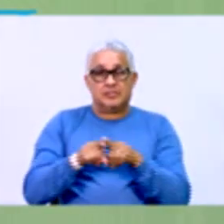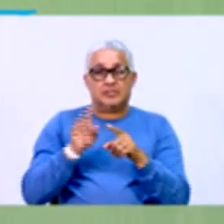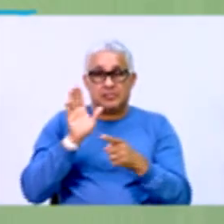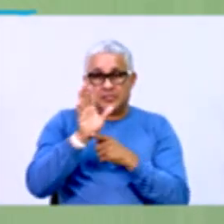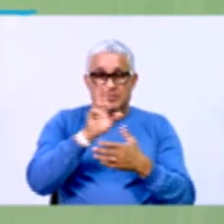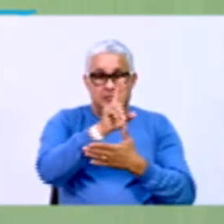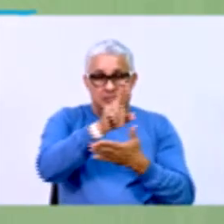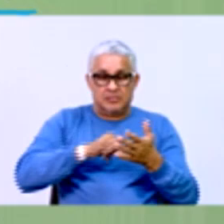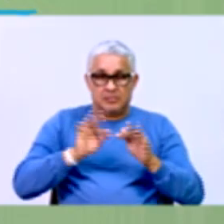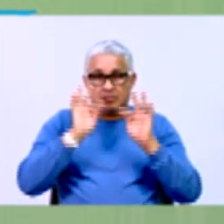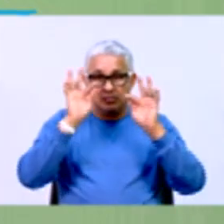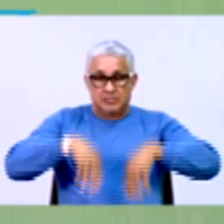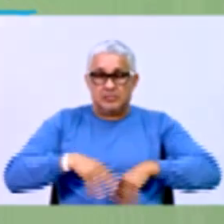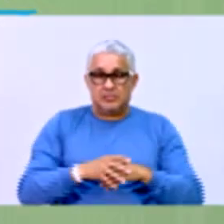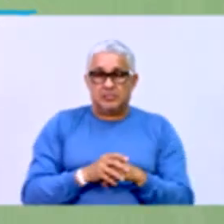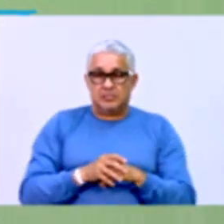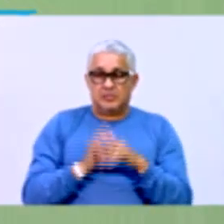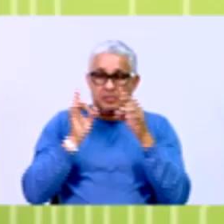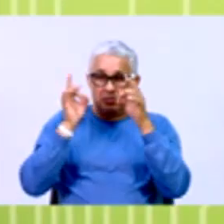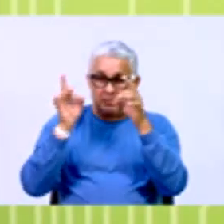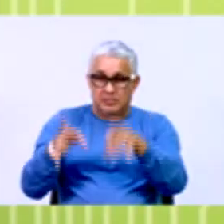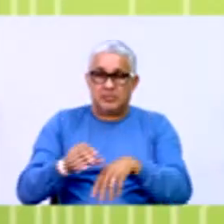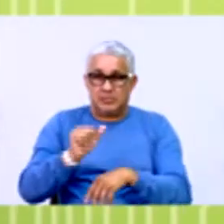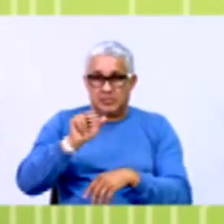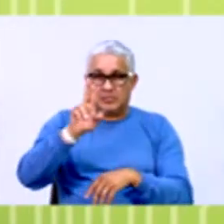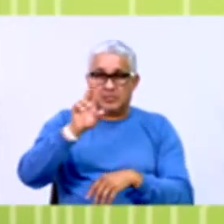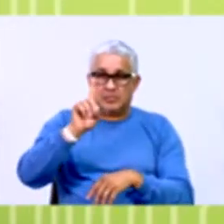final. Então, o resultado da auditoria